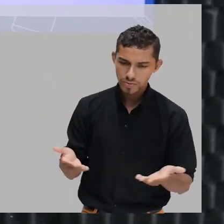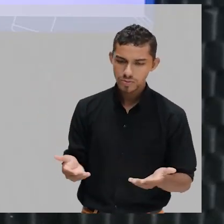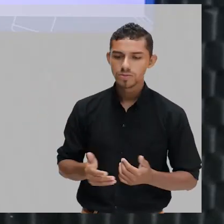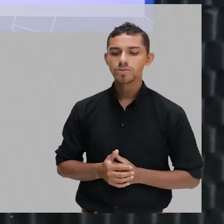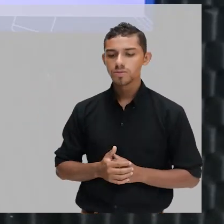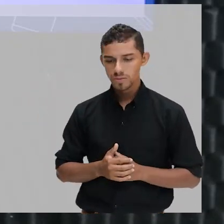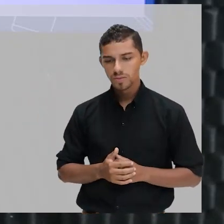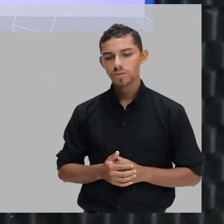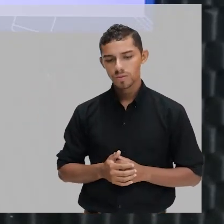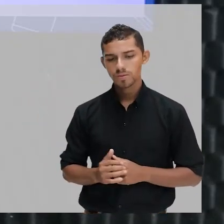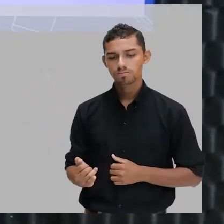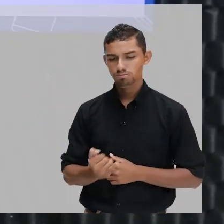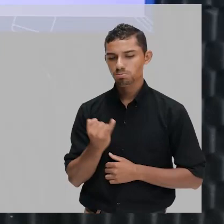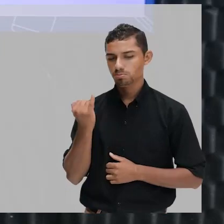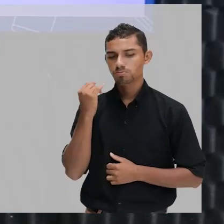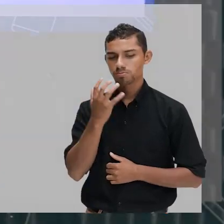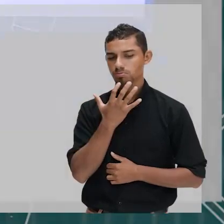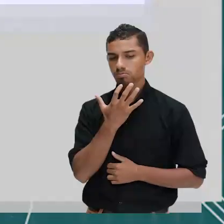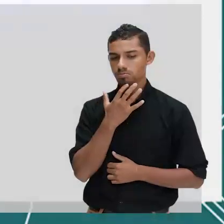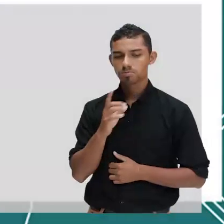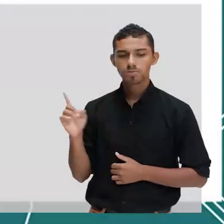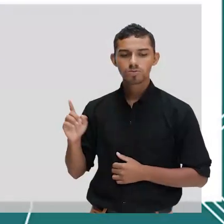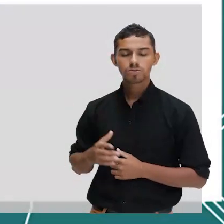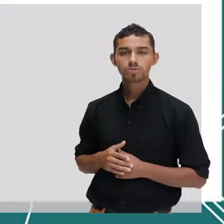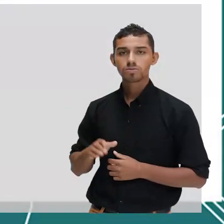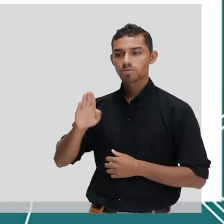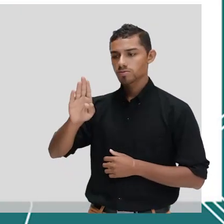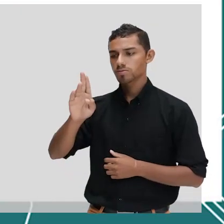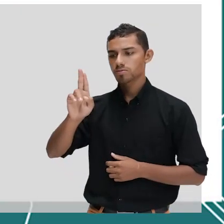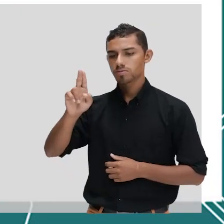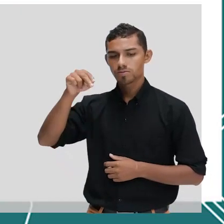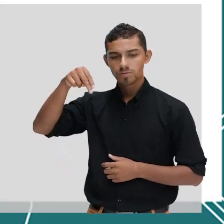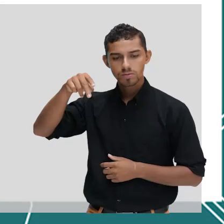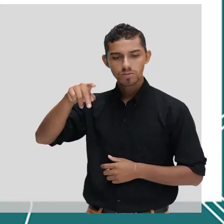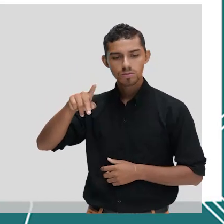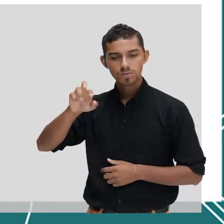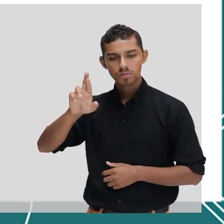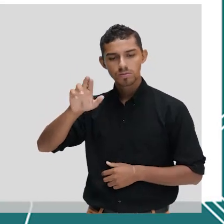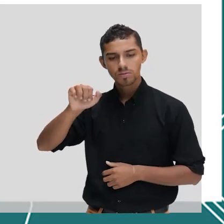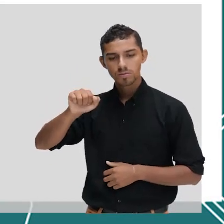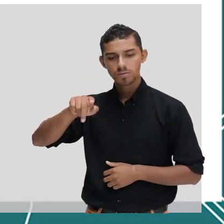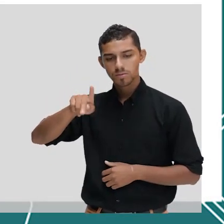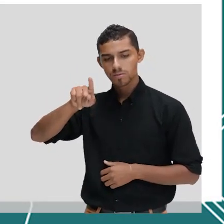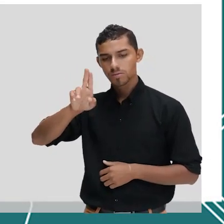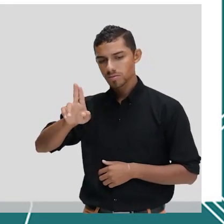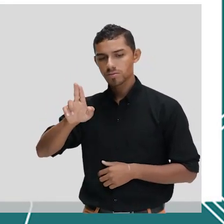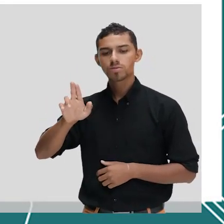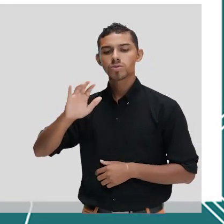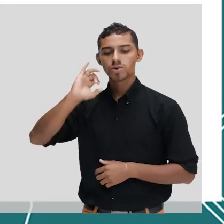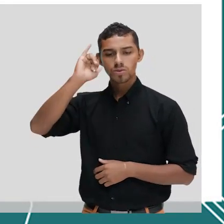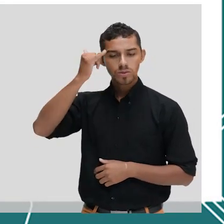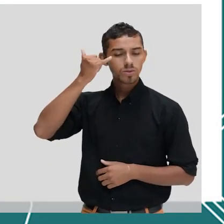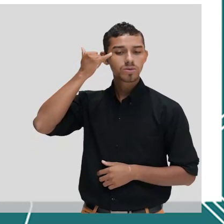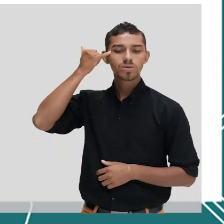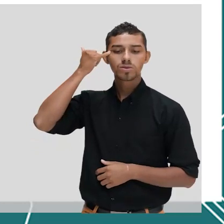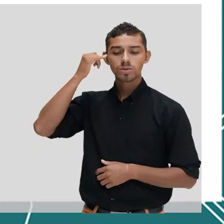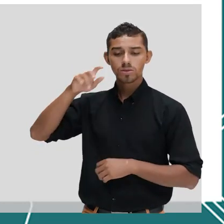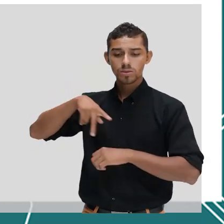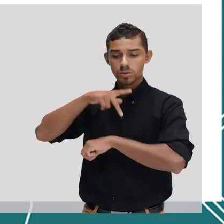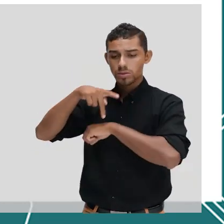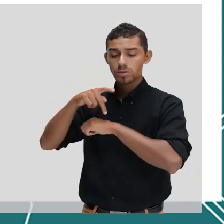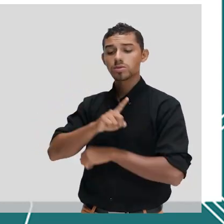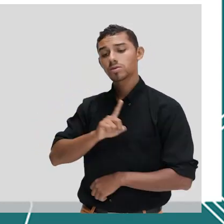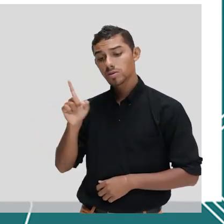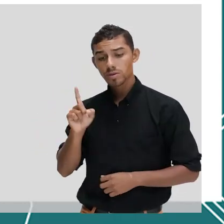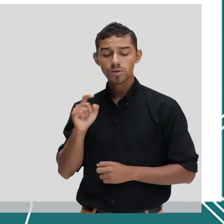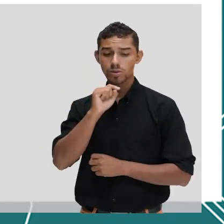Então, vale a pena conhecer. Bunraku, que é, obviamente, do Japão, né? O nome deixa bem claro, mas é um das